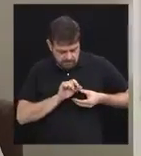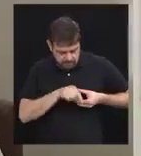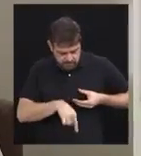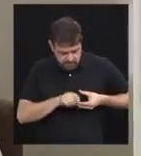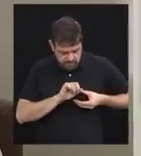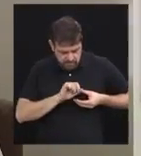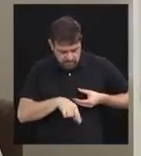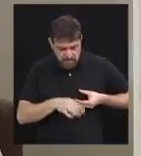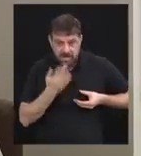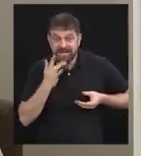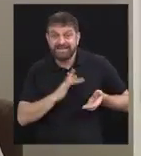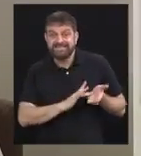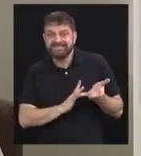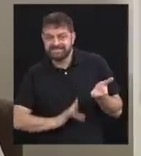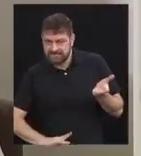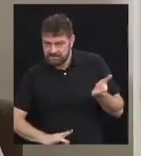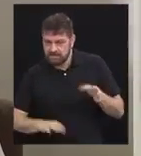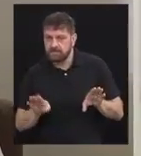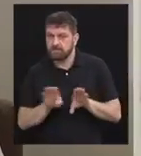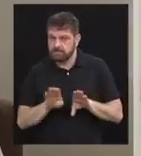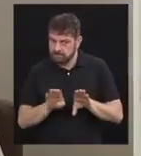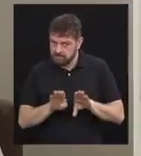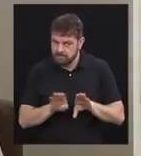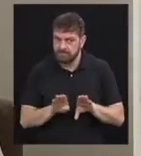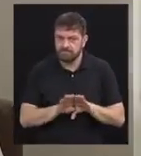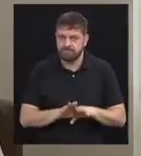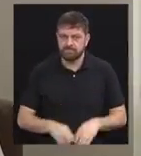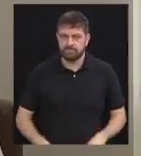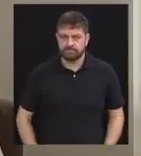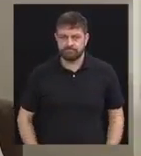também é determinante. Tem